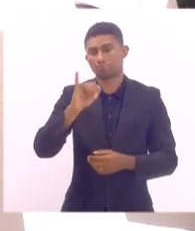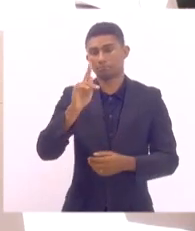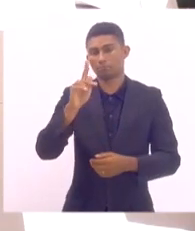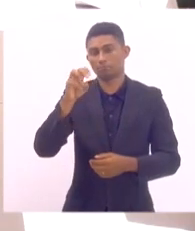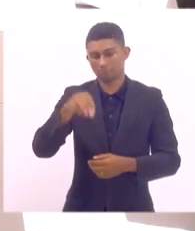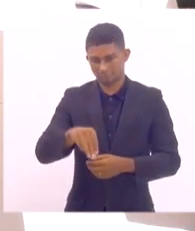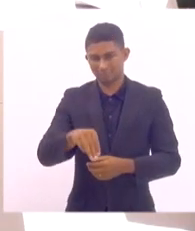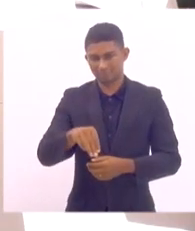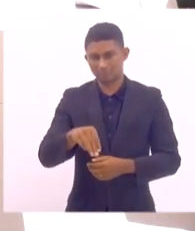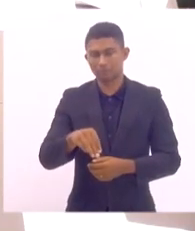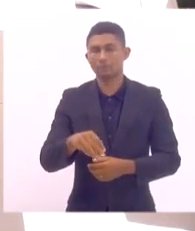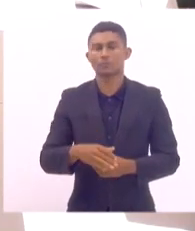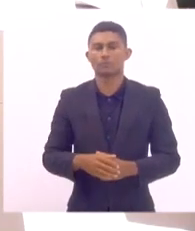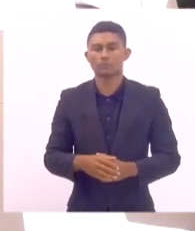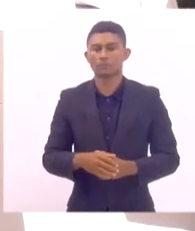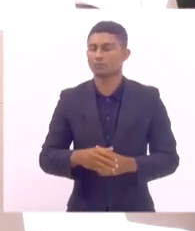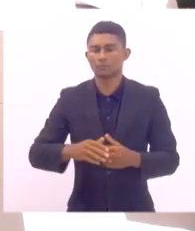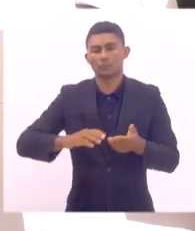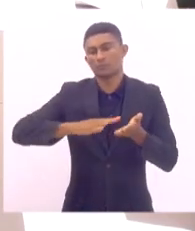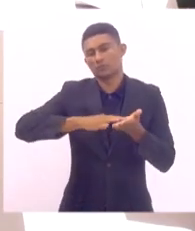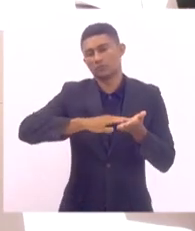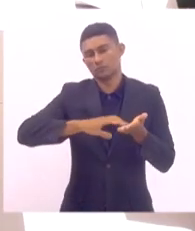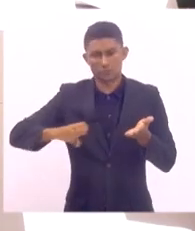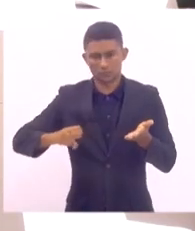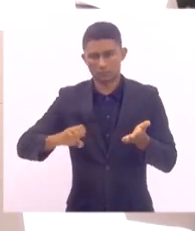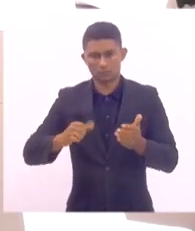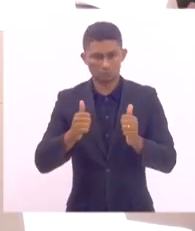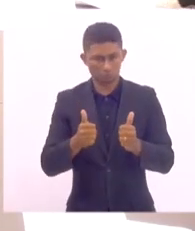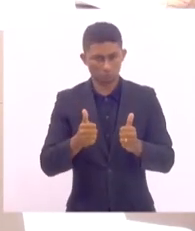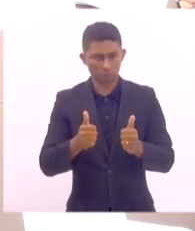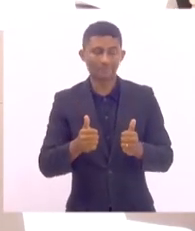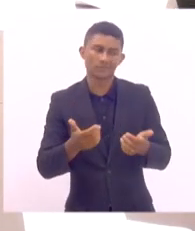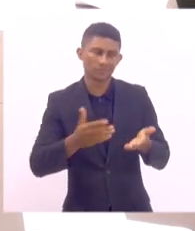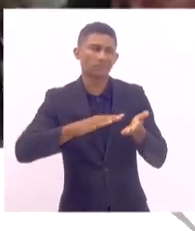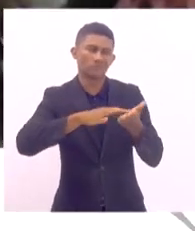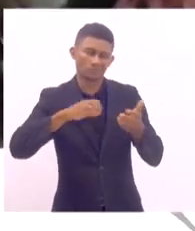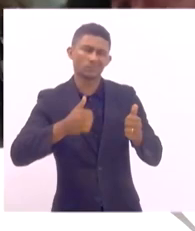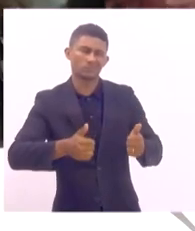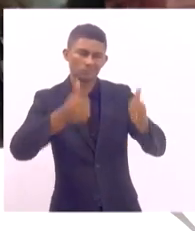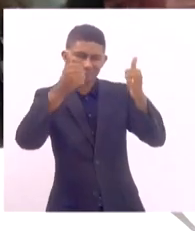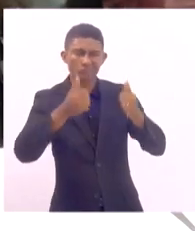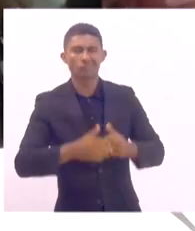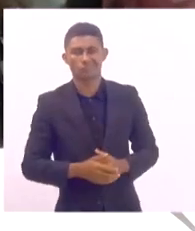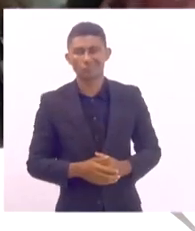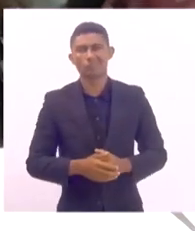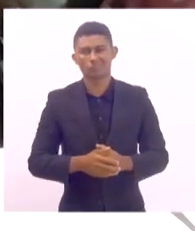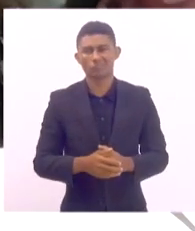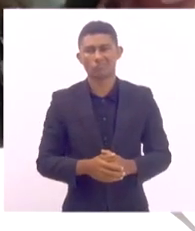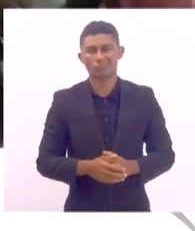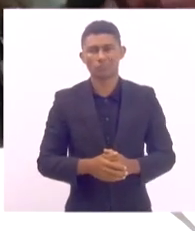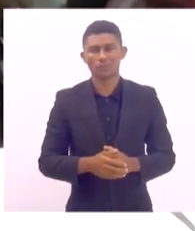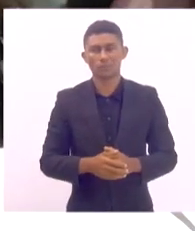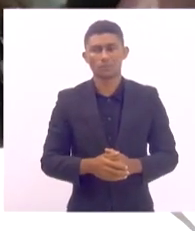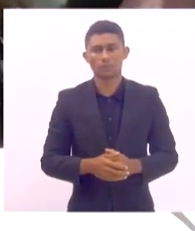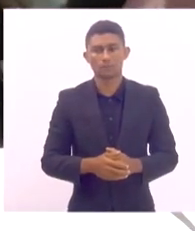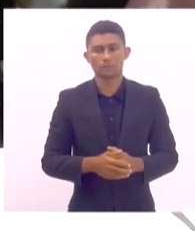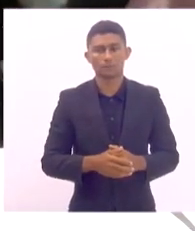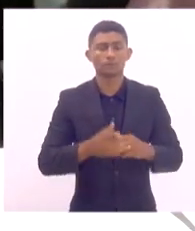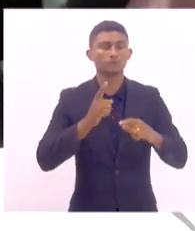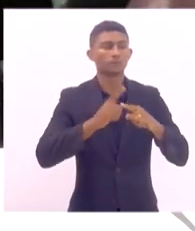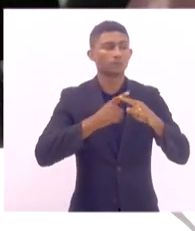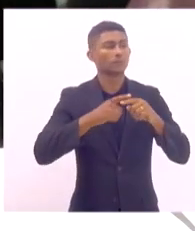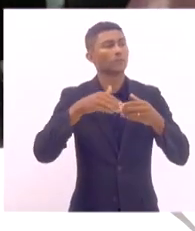calamidade, vamos tirar para a gente... É melhor tirar, senhor presidente, dá a oportunidade de a gente travar um